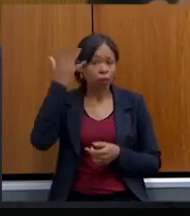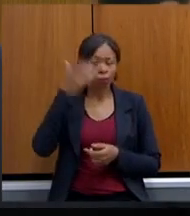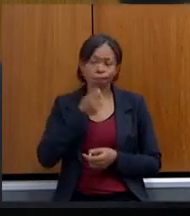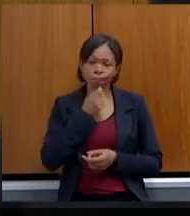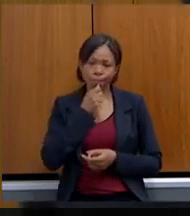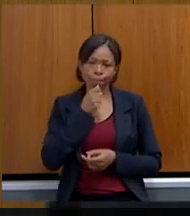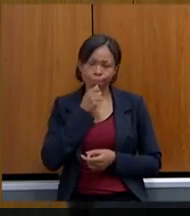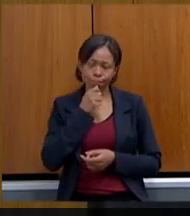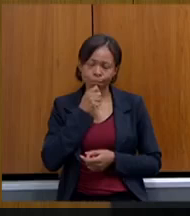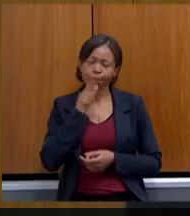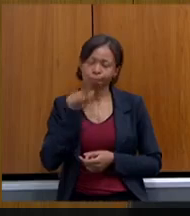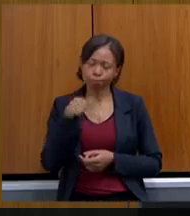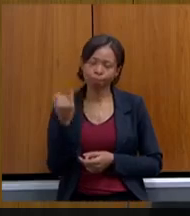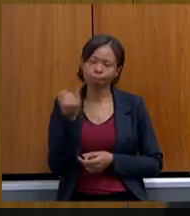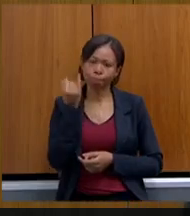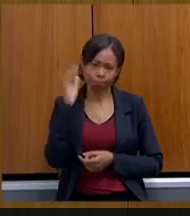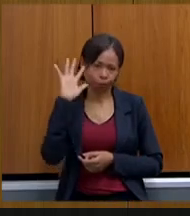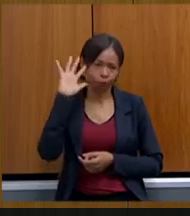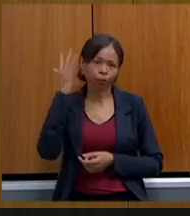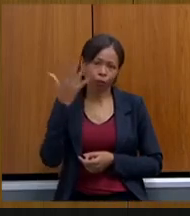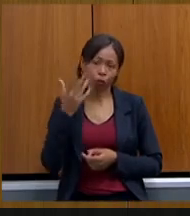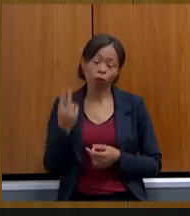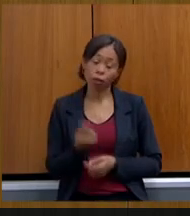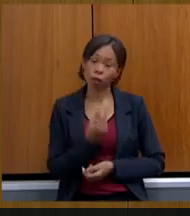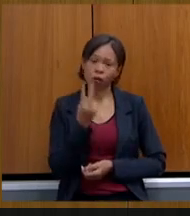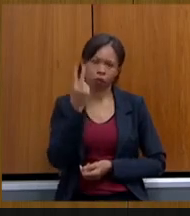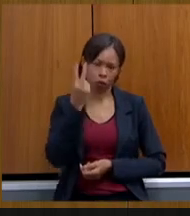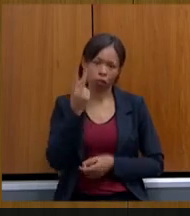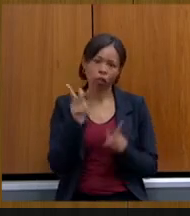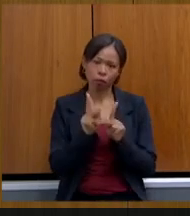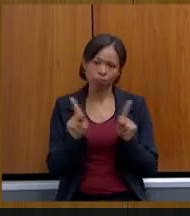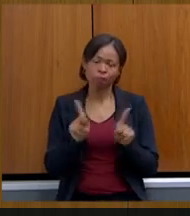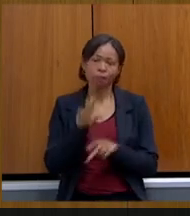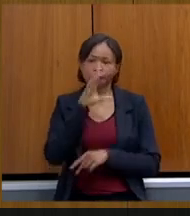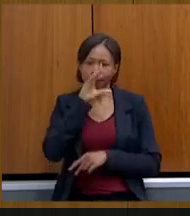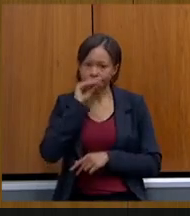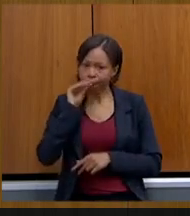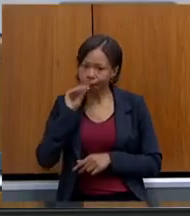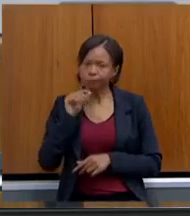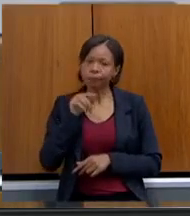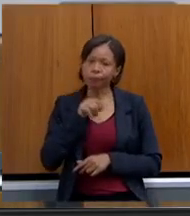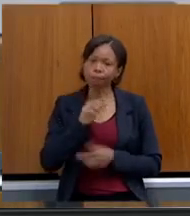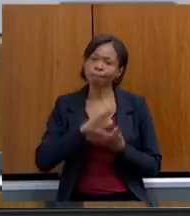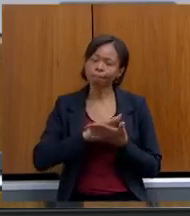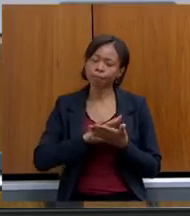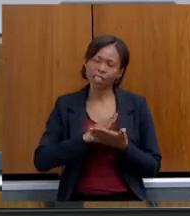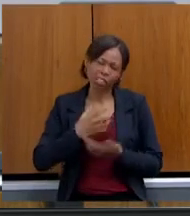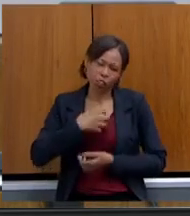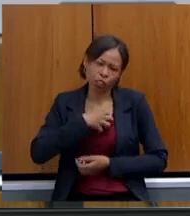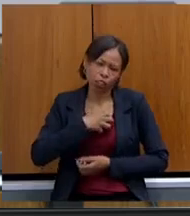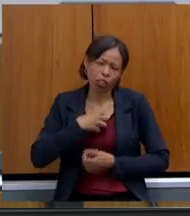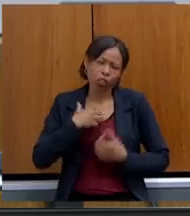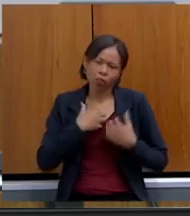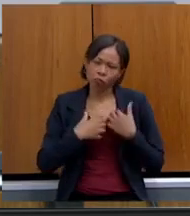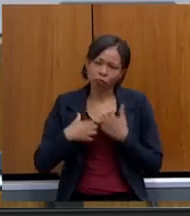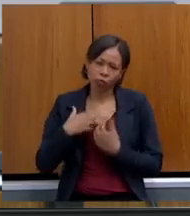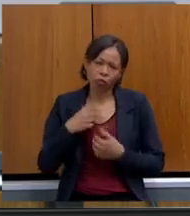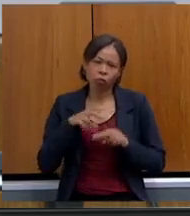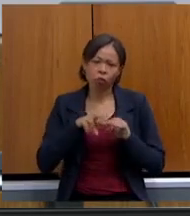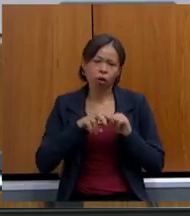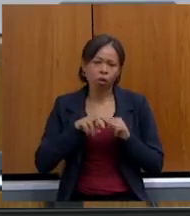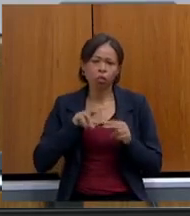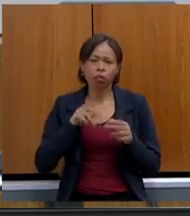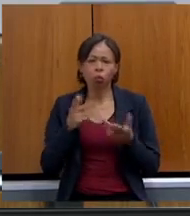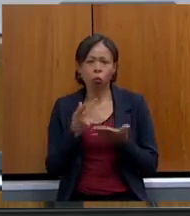importante resolver esse tá gente valorizar o nosso servidor né que tá realmente muito chateado com algumas mudanças que vieram de forma equivocada